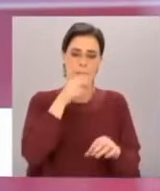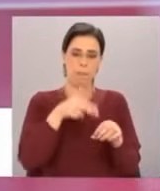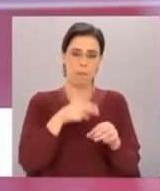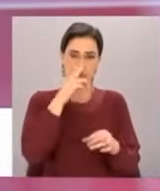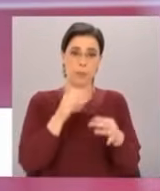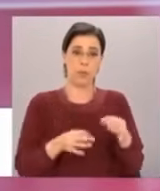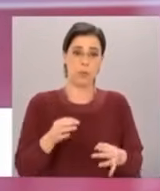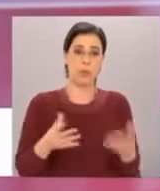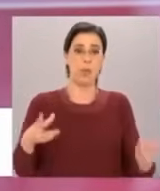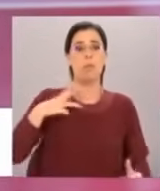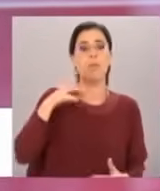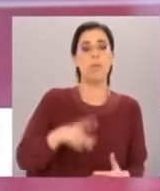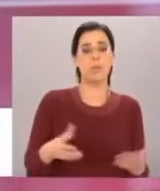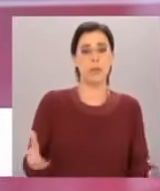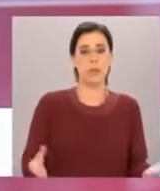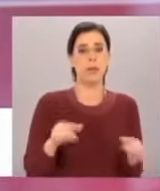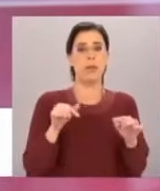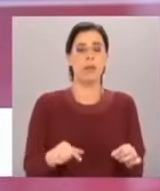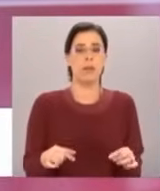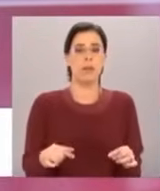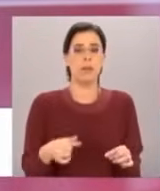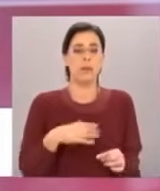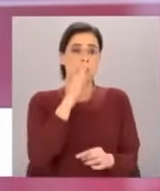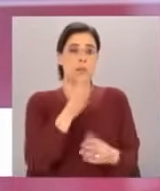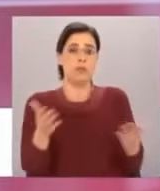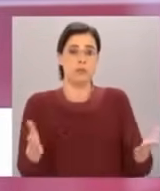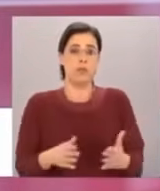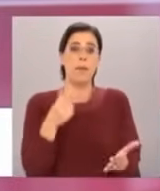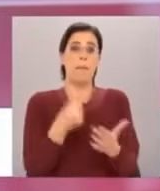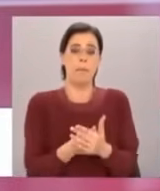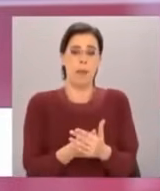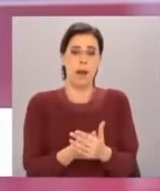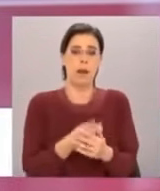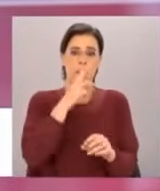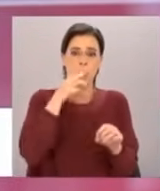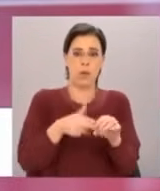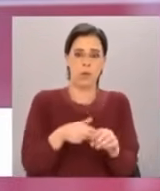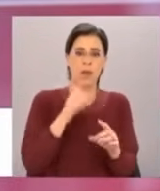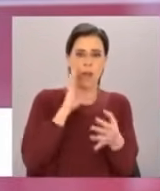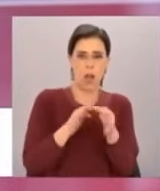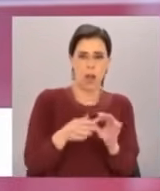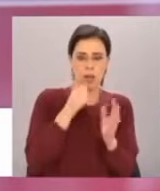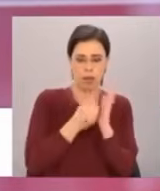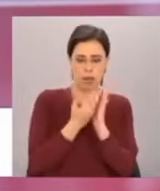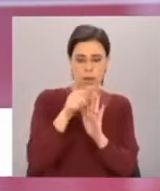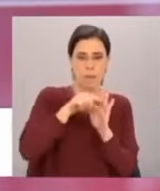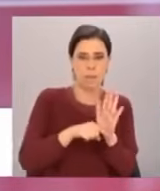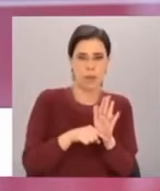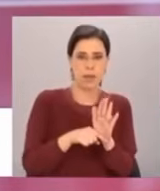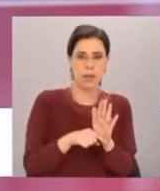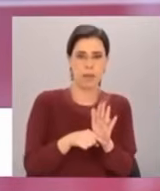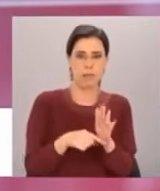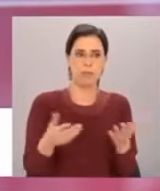numa altura em que os portugueses com já que também foi referido apagão muito pelos combustíveis faz sentido esta medida ser aplicada